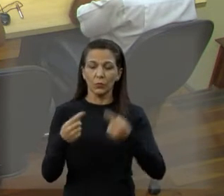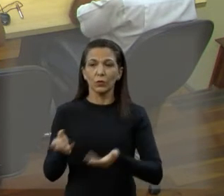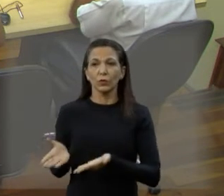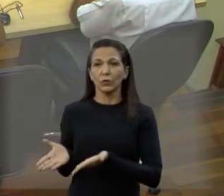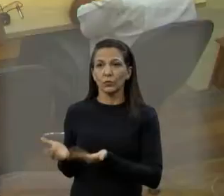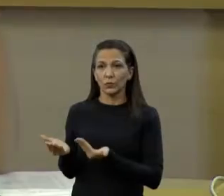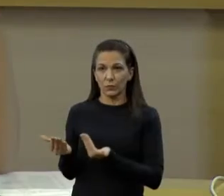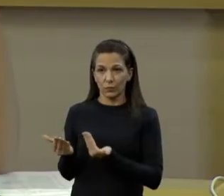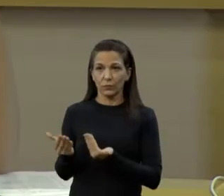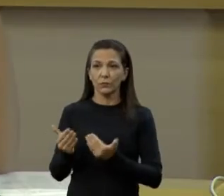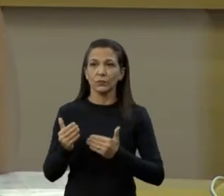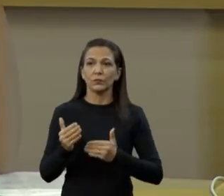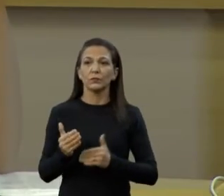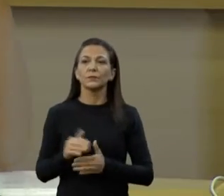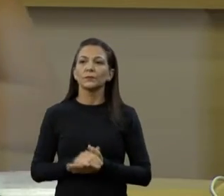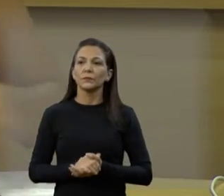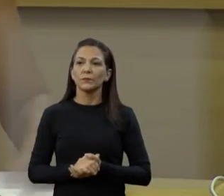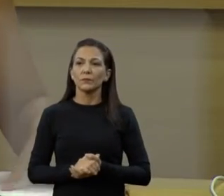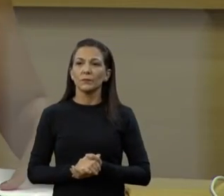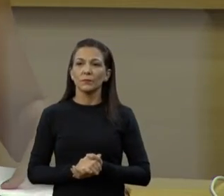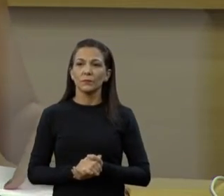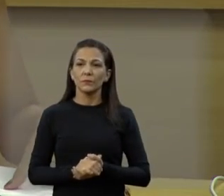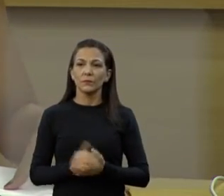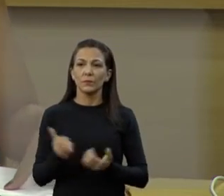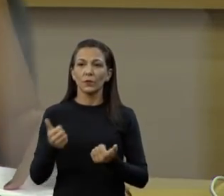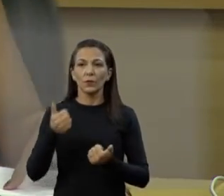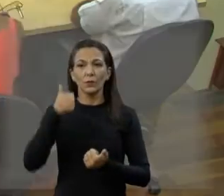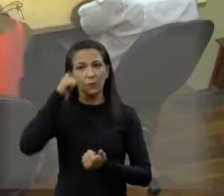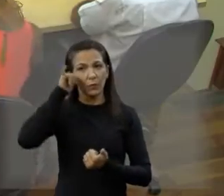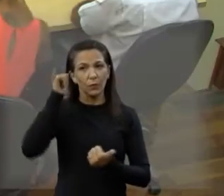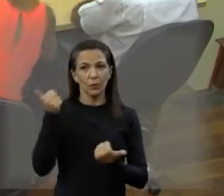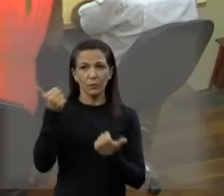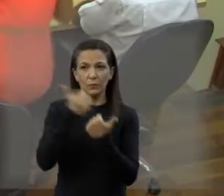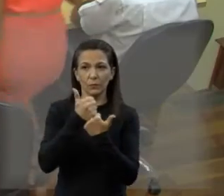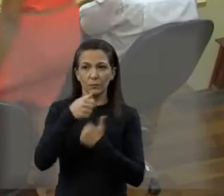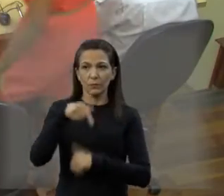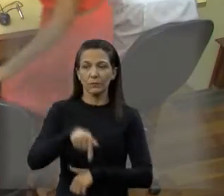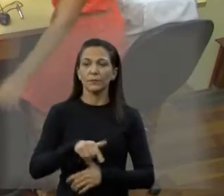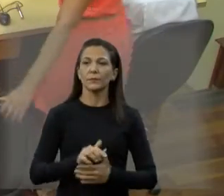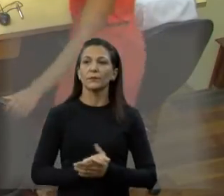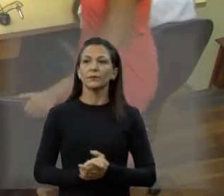Chaves devolvam a presença de presente trabalhos para o presidente Aloísio Boi